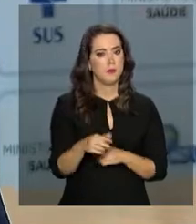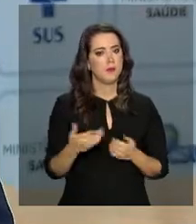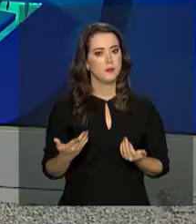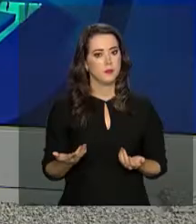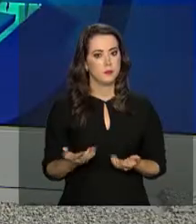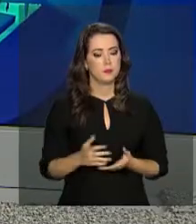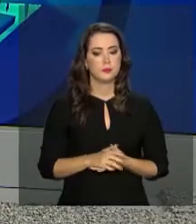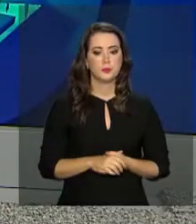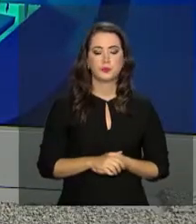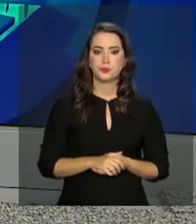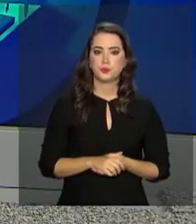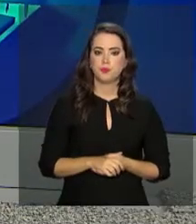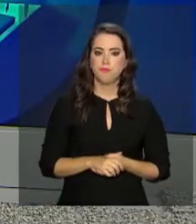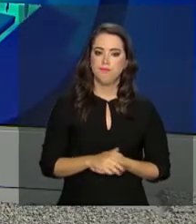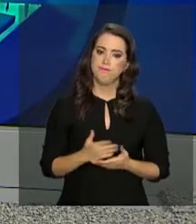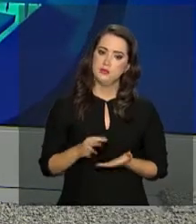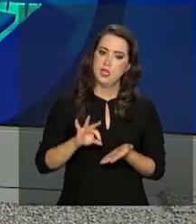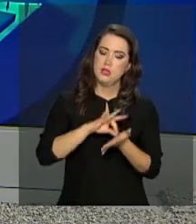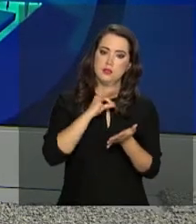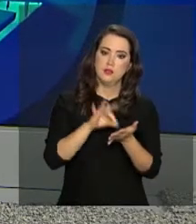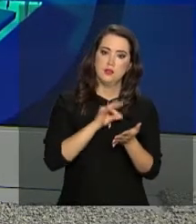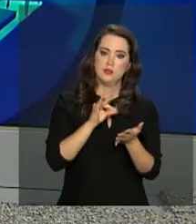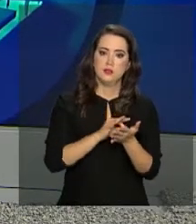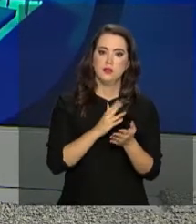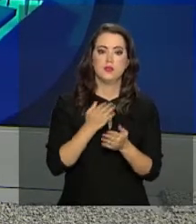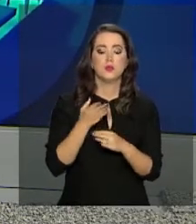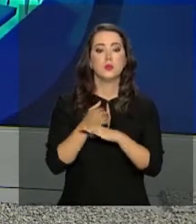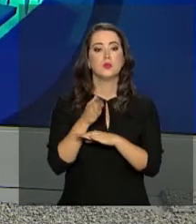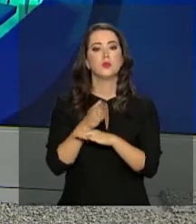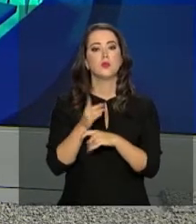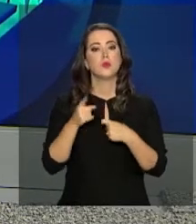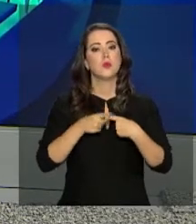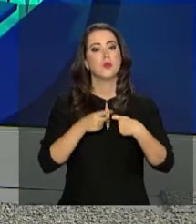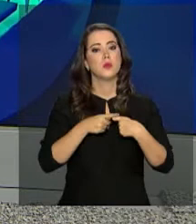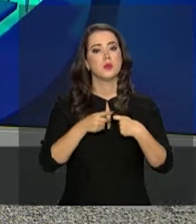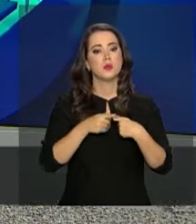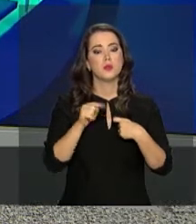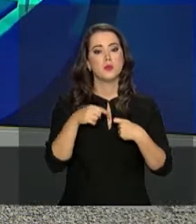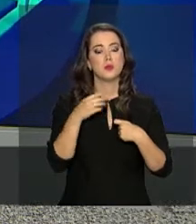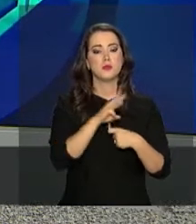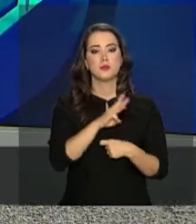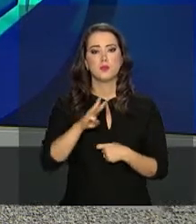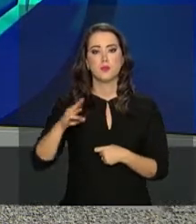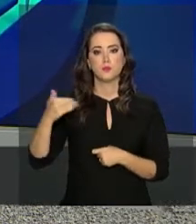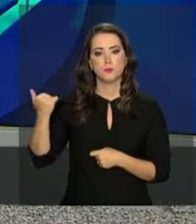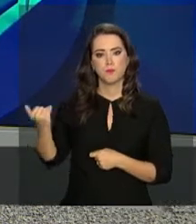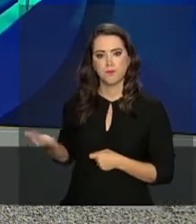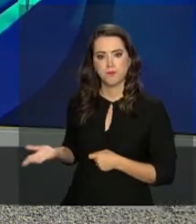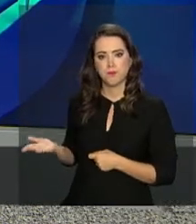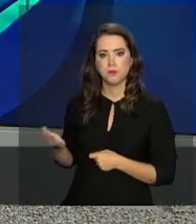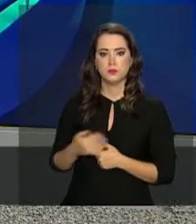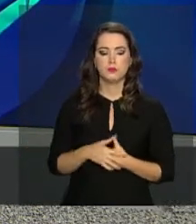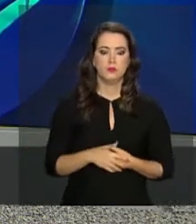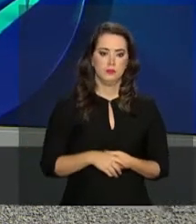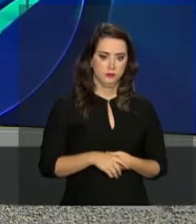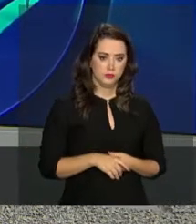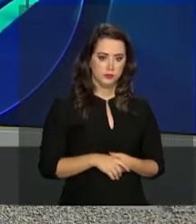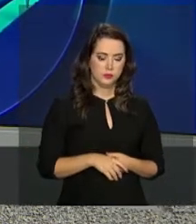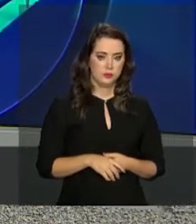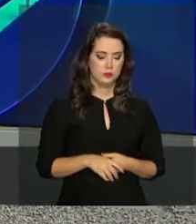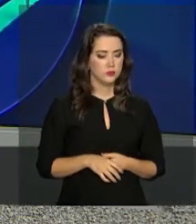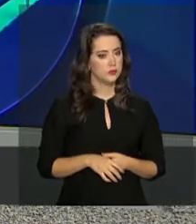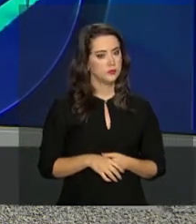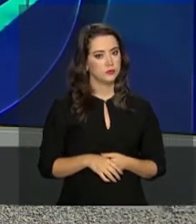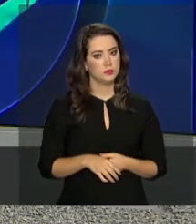fies as inscrições para concorrer a vagas no programa devem ser feitas pelo site mais médicos ponto